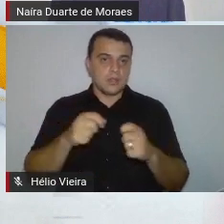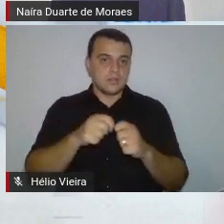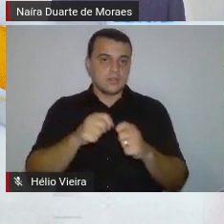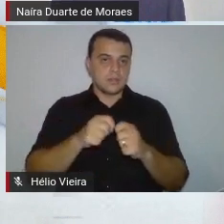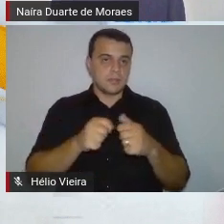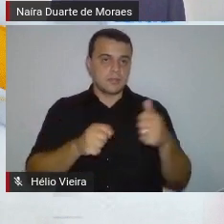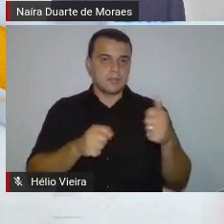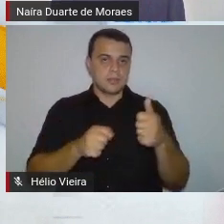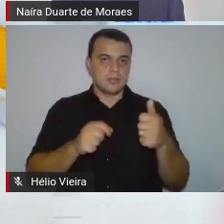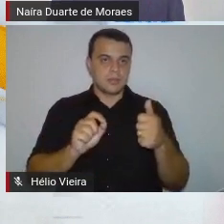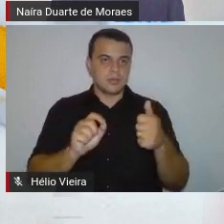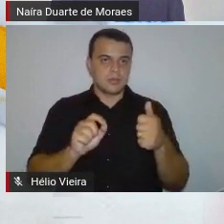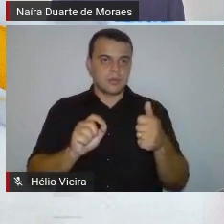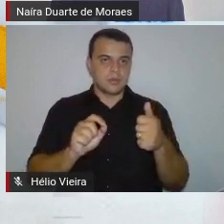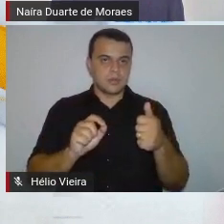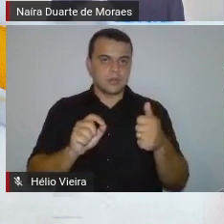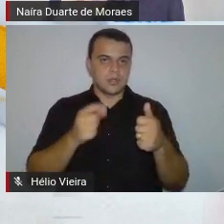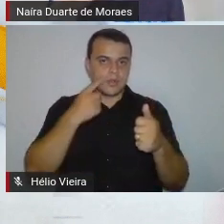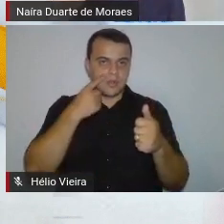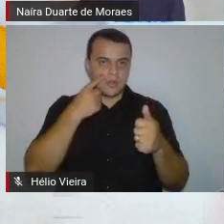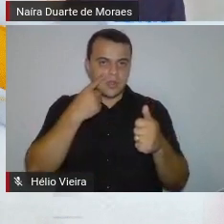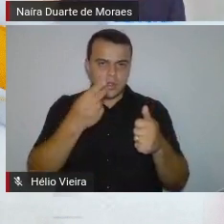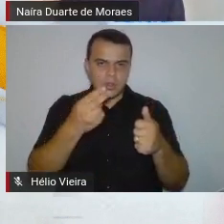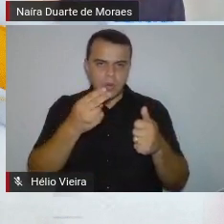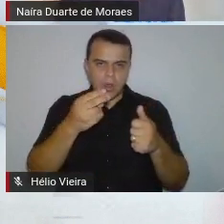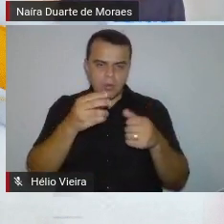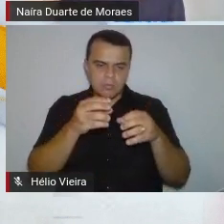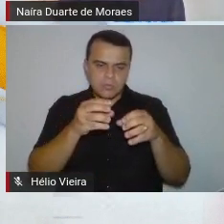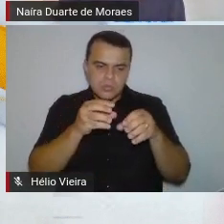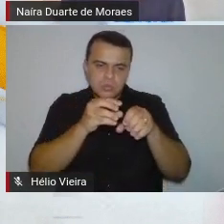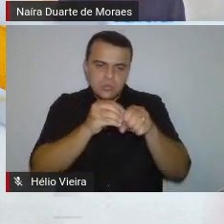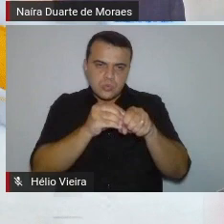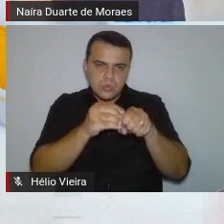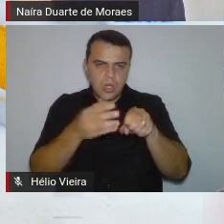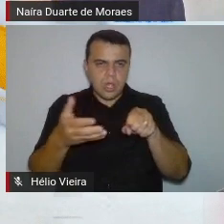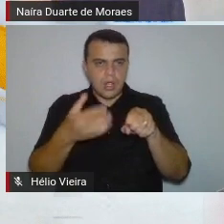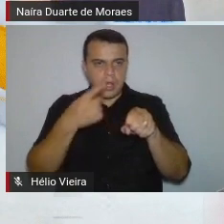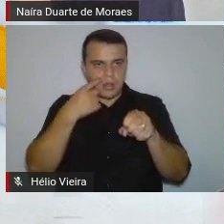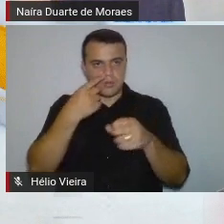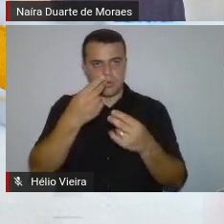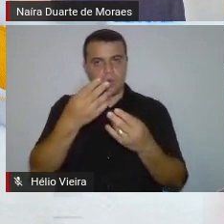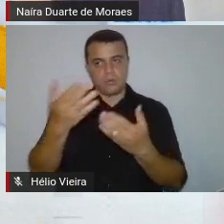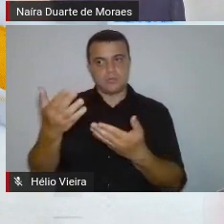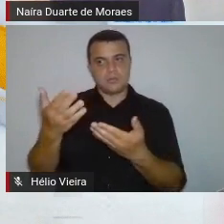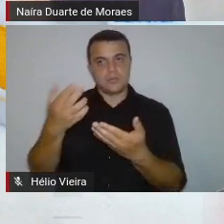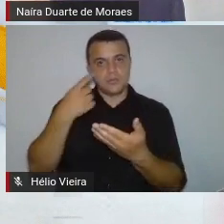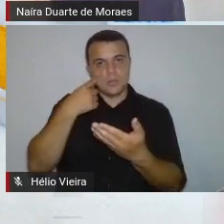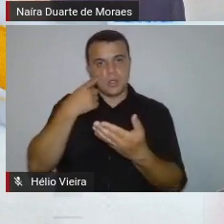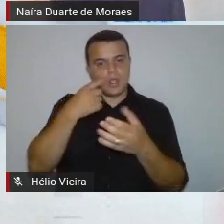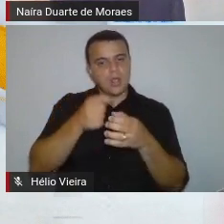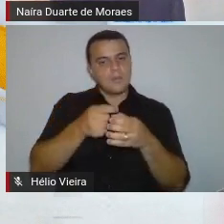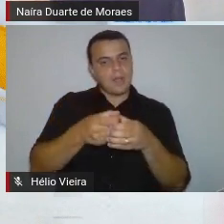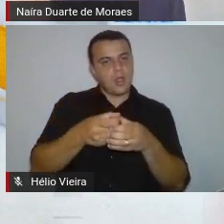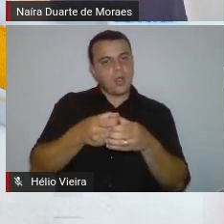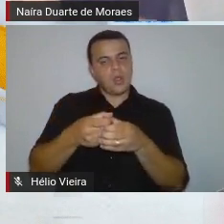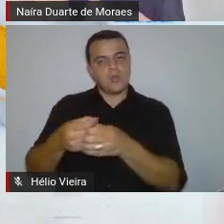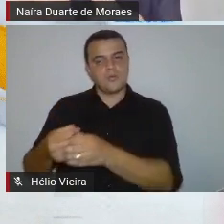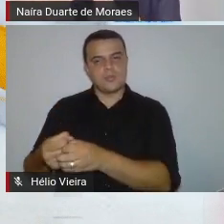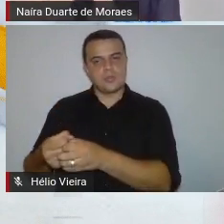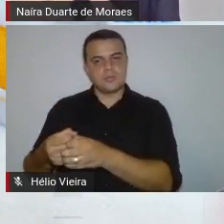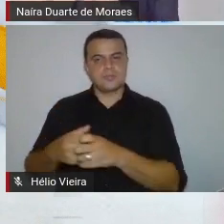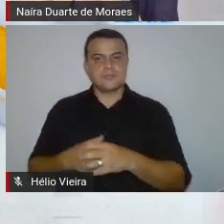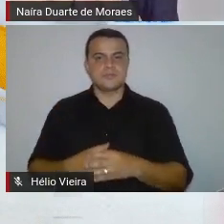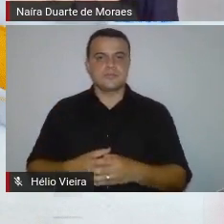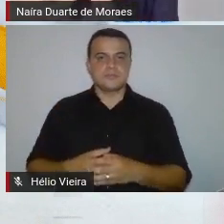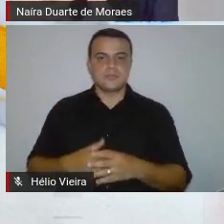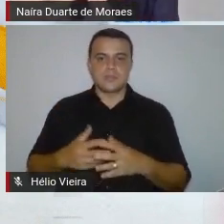primeiro, fazer justamente esse chumaçozinho. Tem dois, tá vendo? Um mais grossinho que eu fiz e um mais fininho. Todos